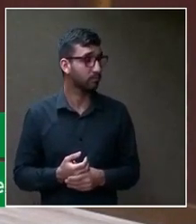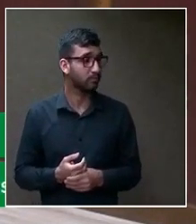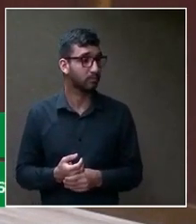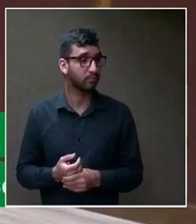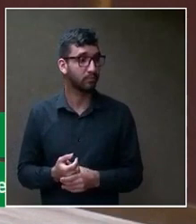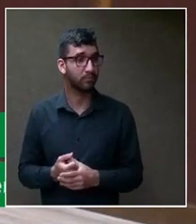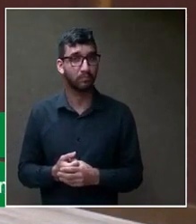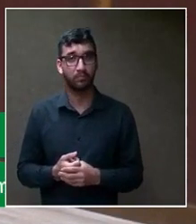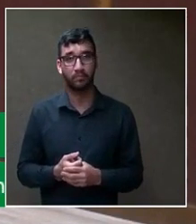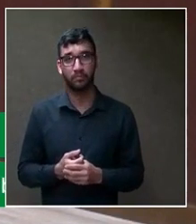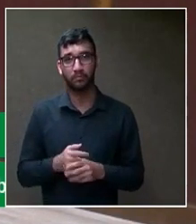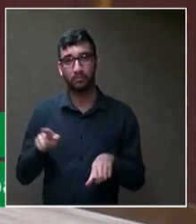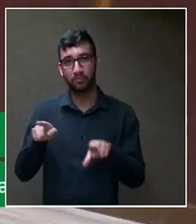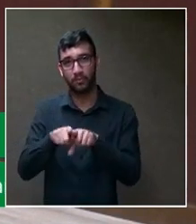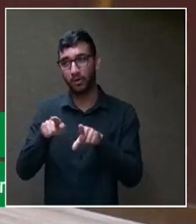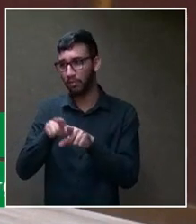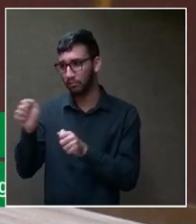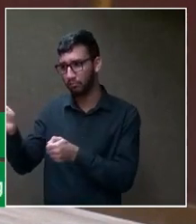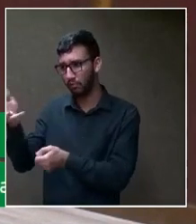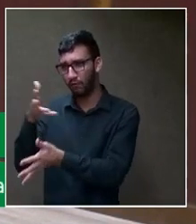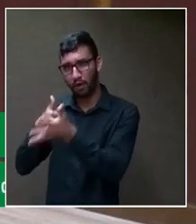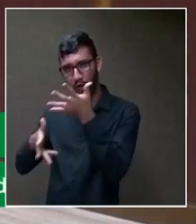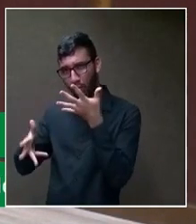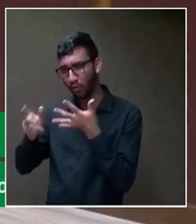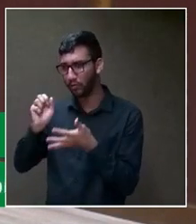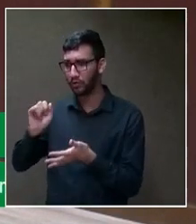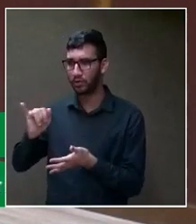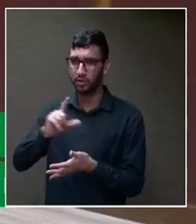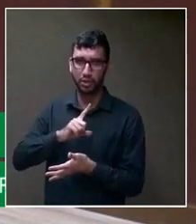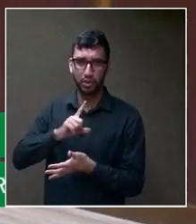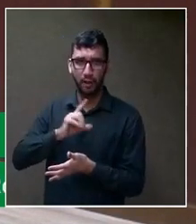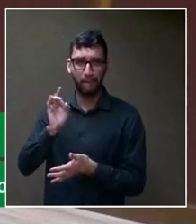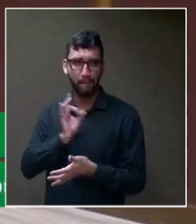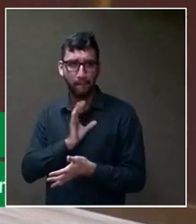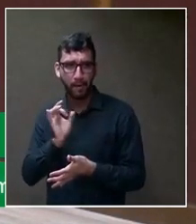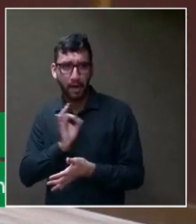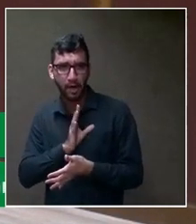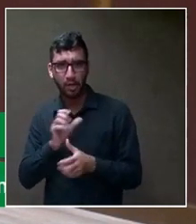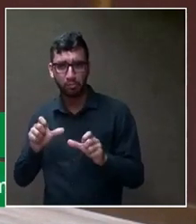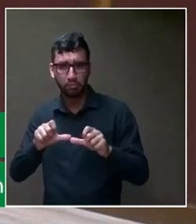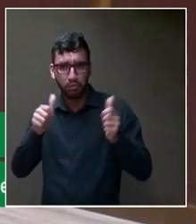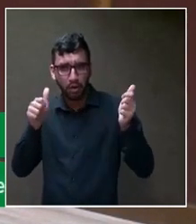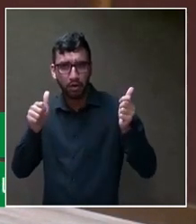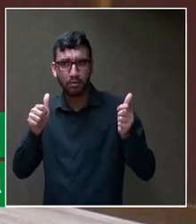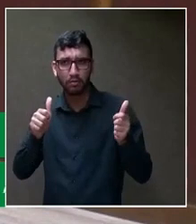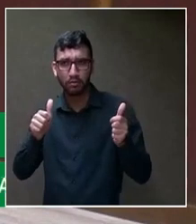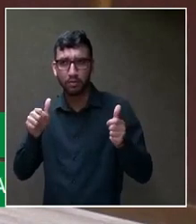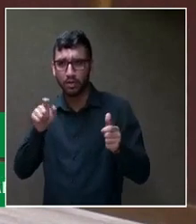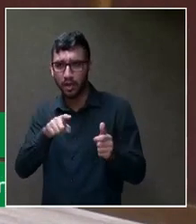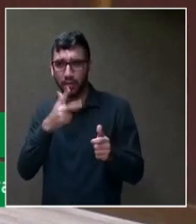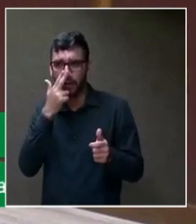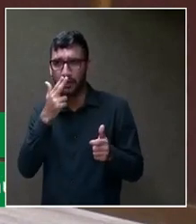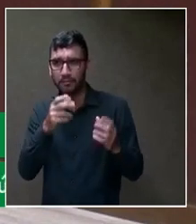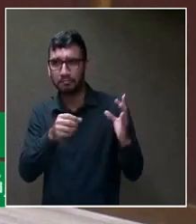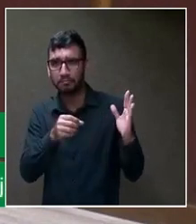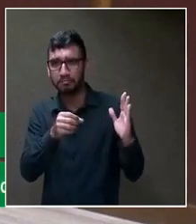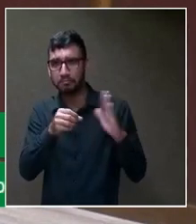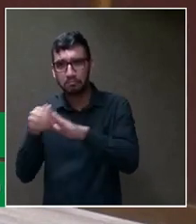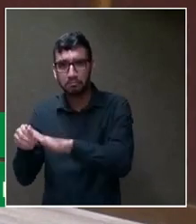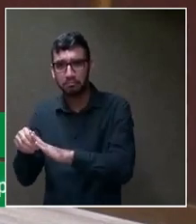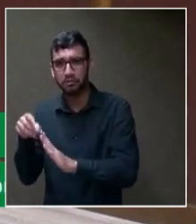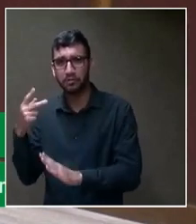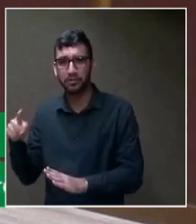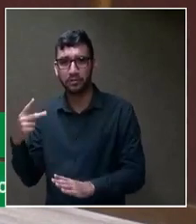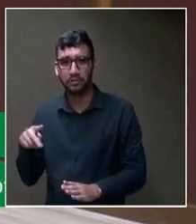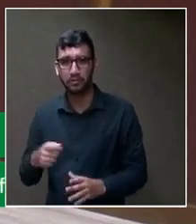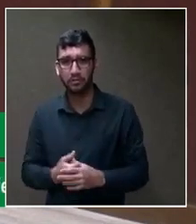Ela também chegou a comentar com a senhora se tinha medo de terminar o relacionamento com o Cássio e ele tentar contra a própria vida, ou